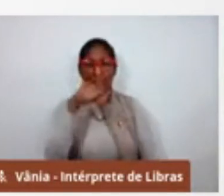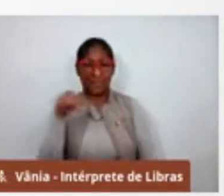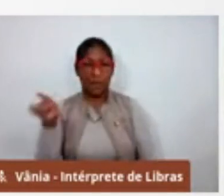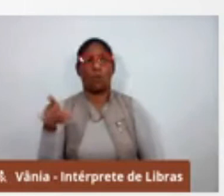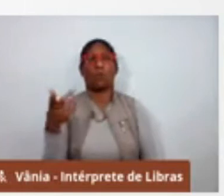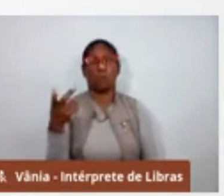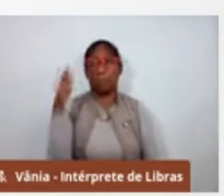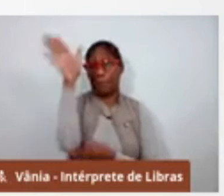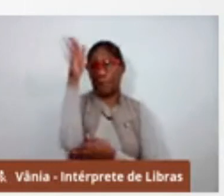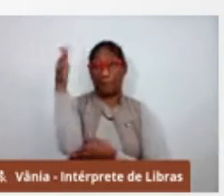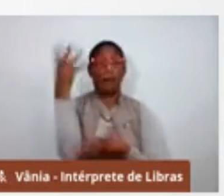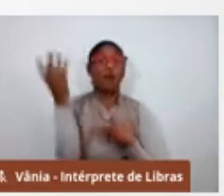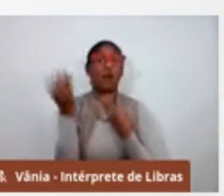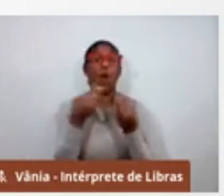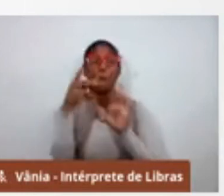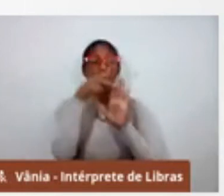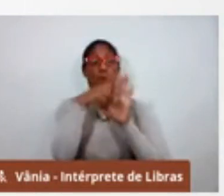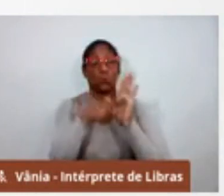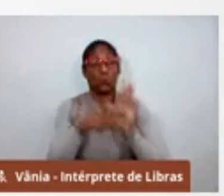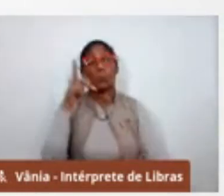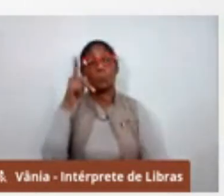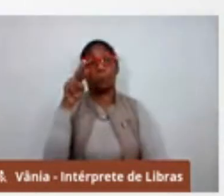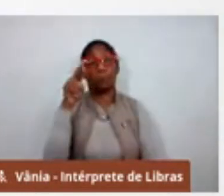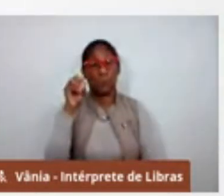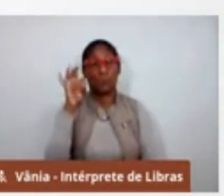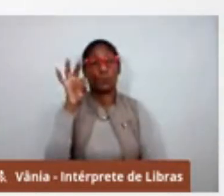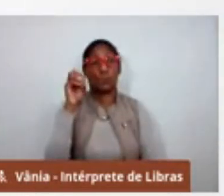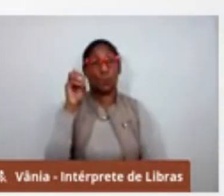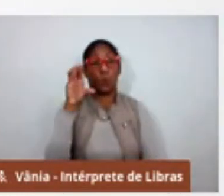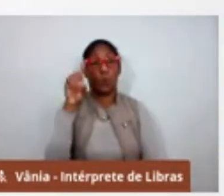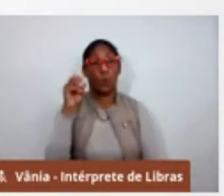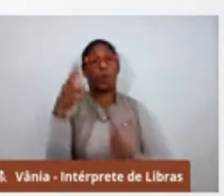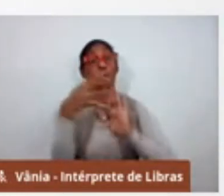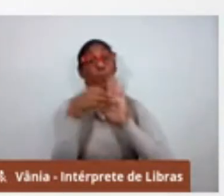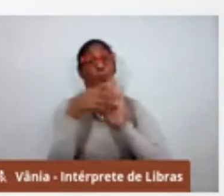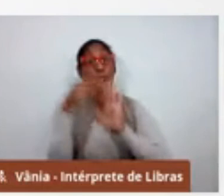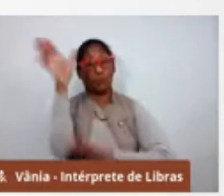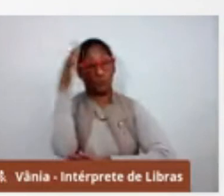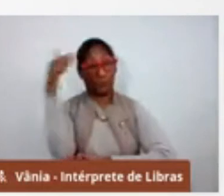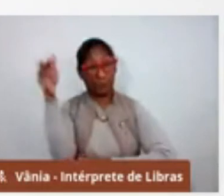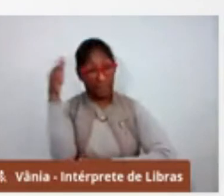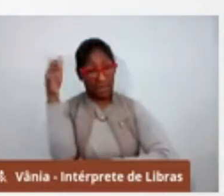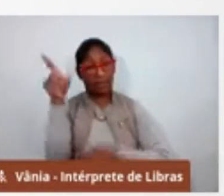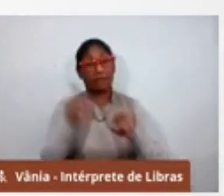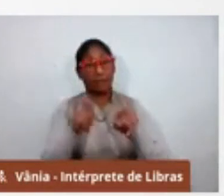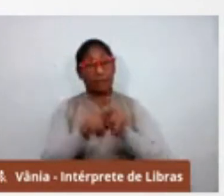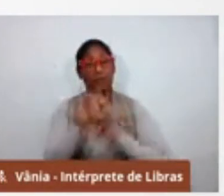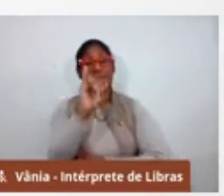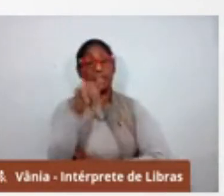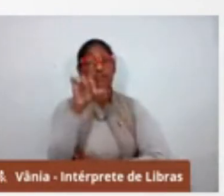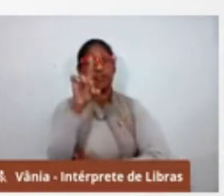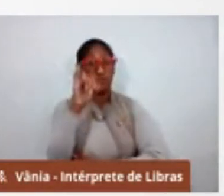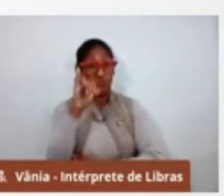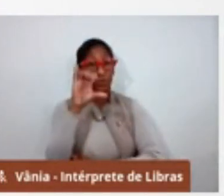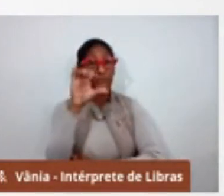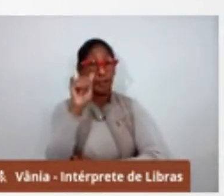compartilhada na definição dos protocolos, né? O Estado vai continuar com o modelo de bandeiras, com análise de indicadores, alertando sobre riscos, mas a